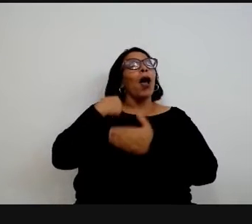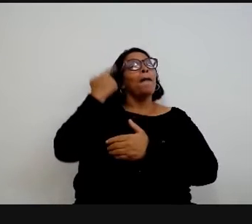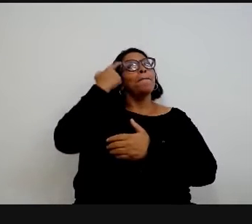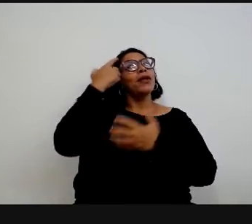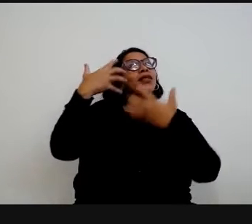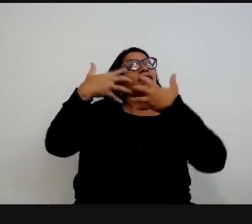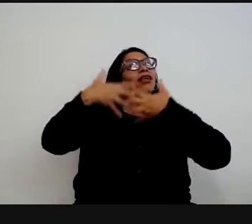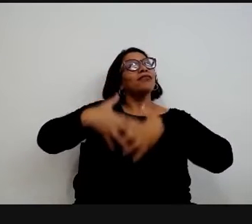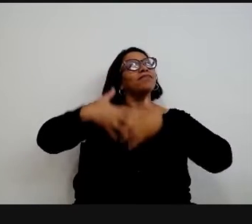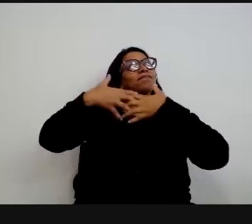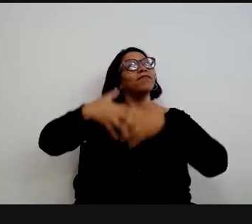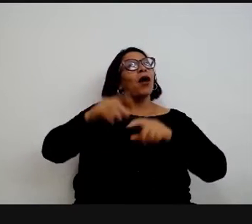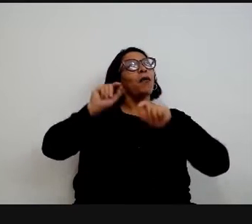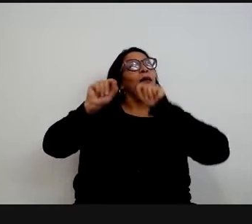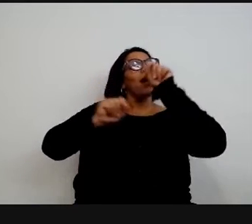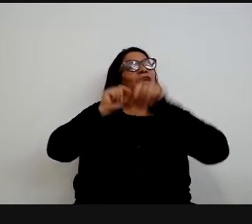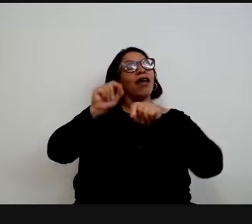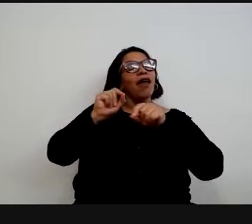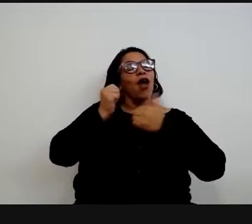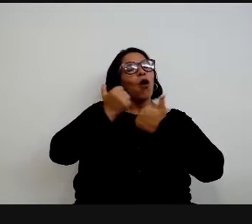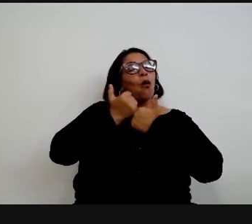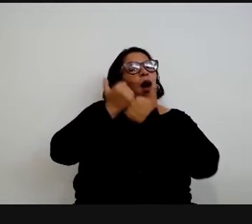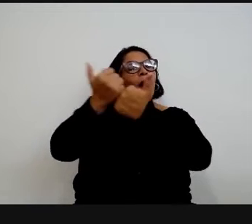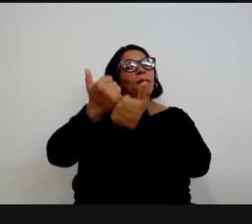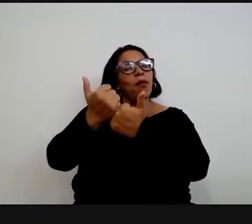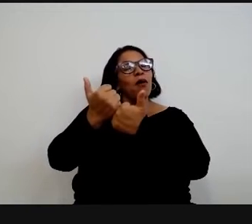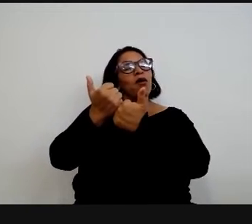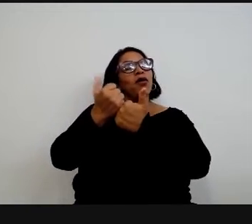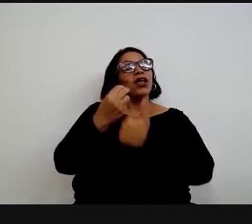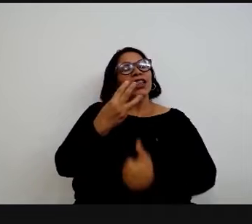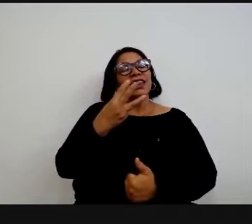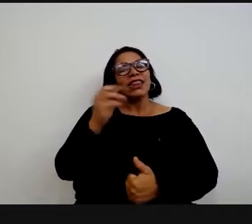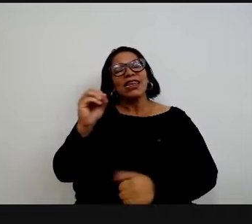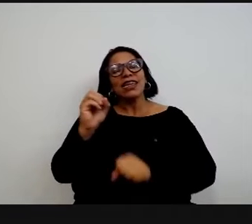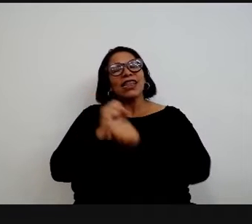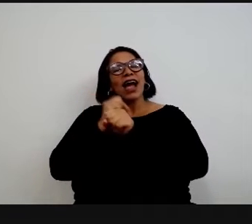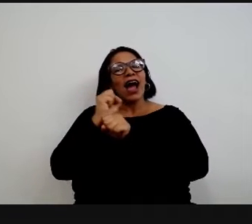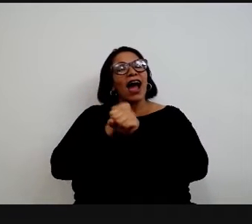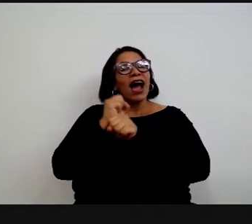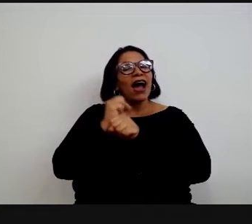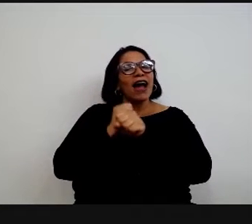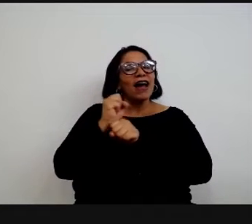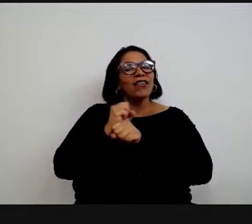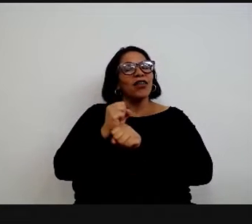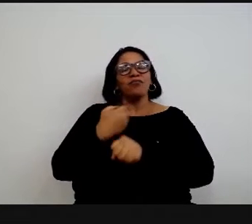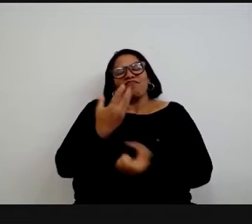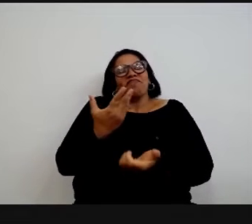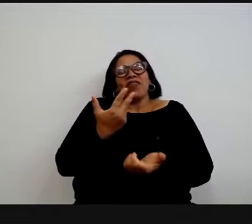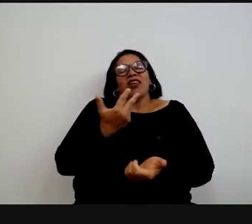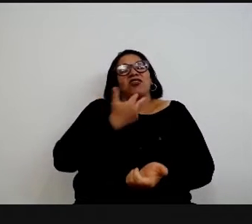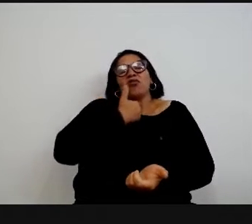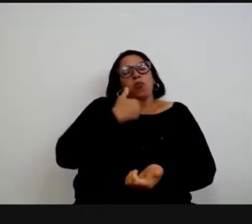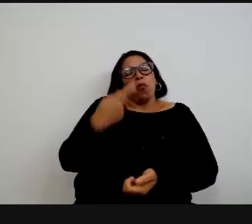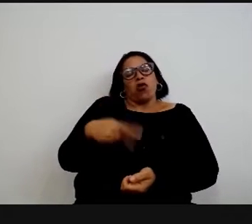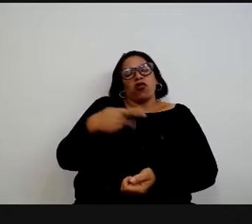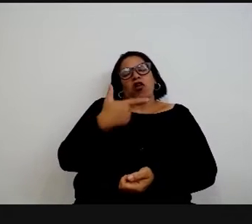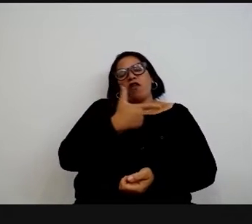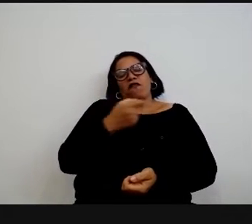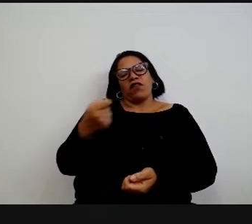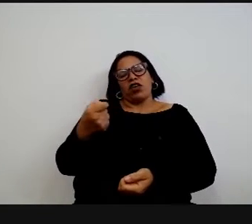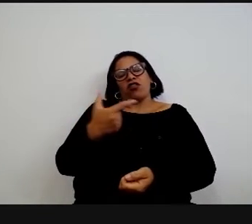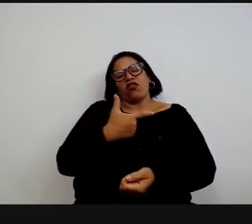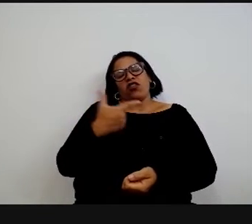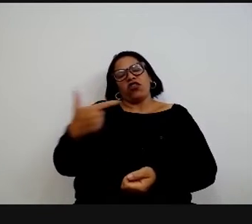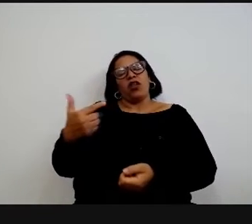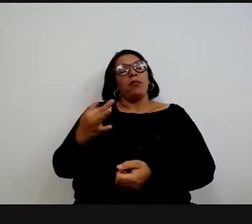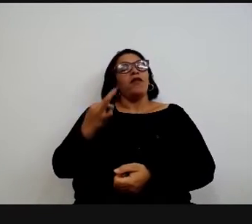inicialmente pensada para compor as comemorações dos 30 anos, mas que não se mostrou viável para esse ano, talvez 2023, 2024.